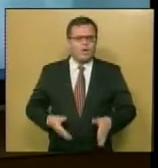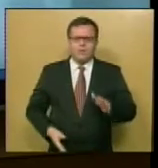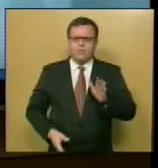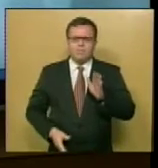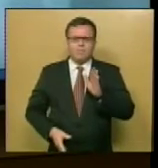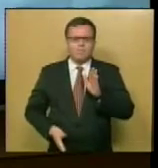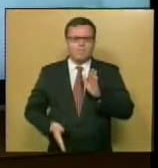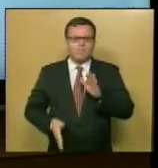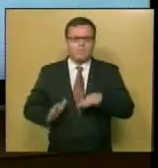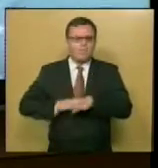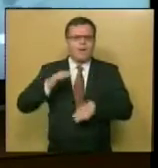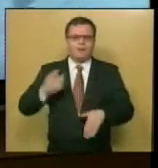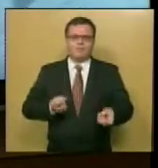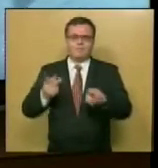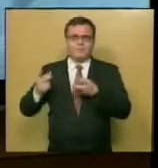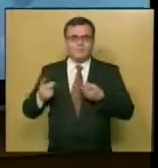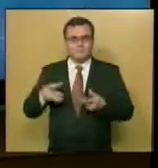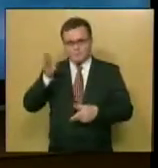do Brasil.